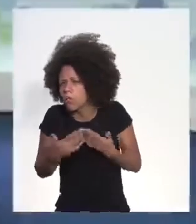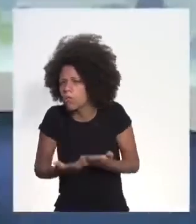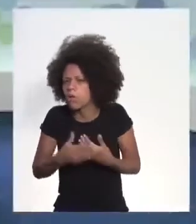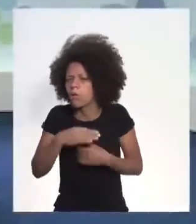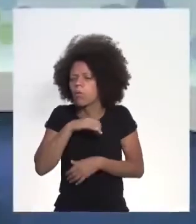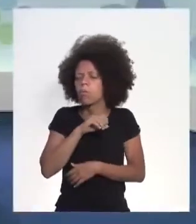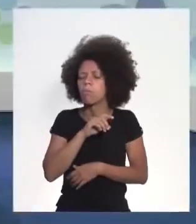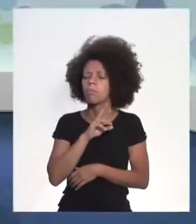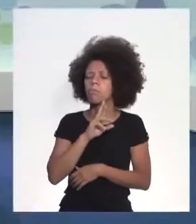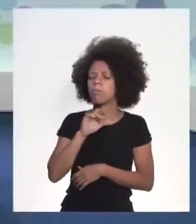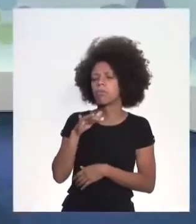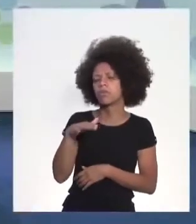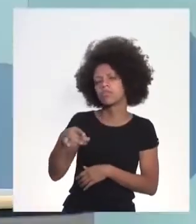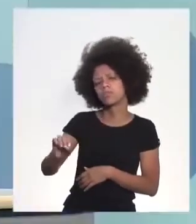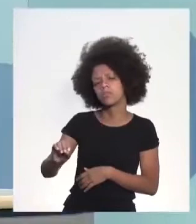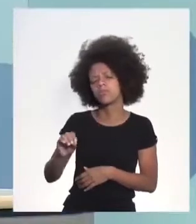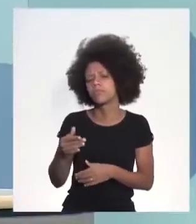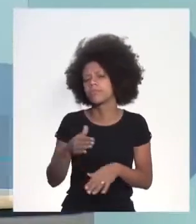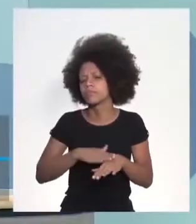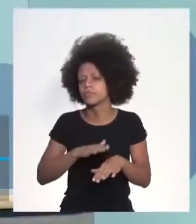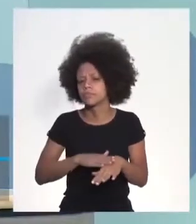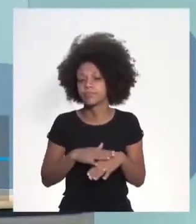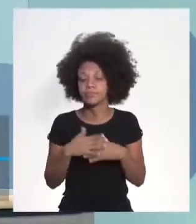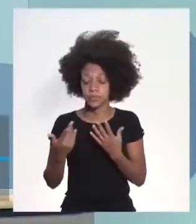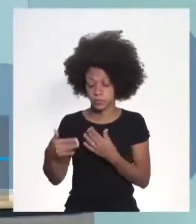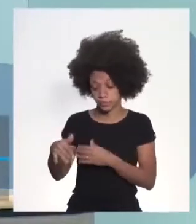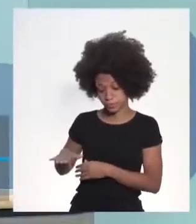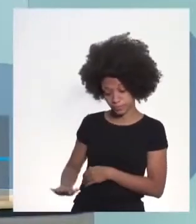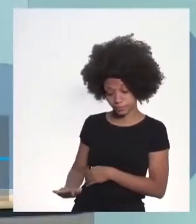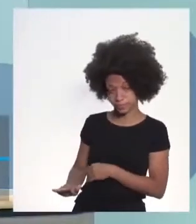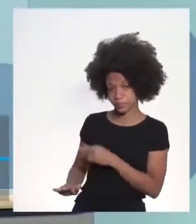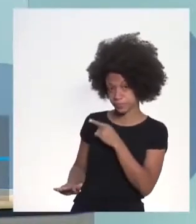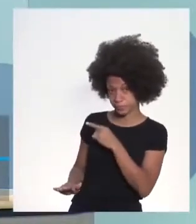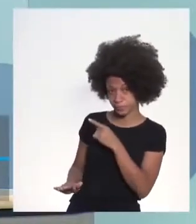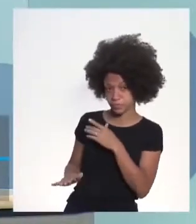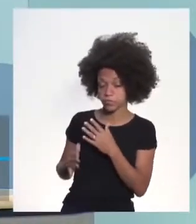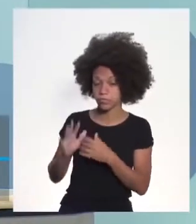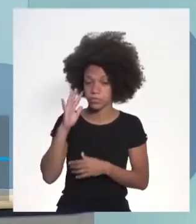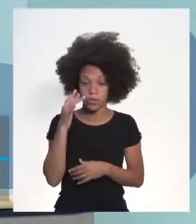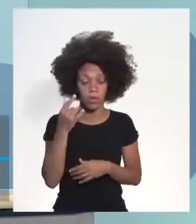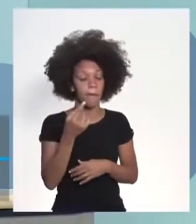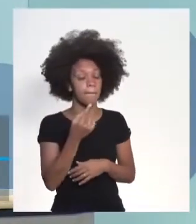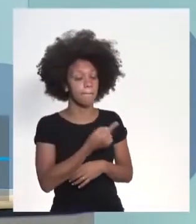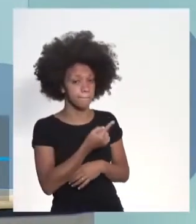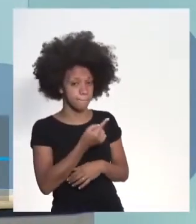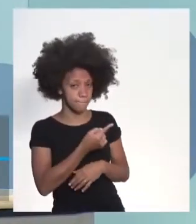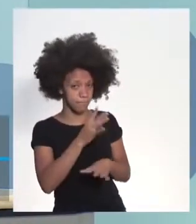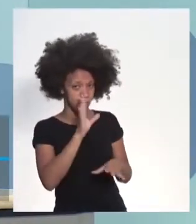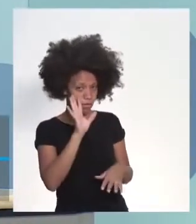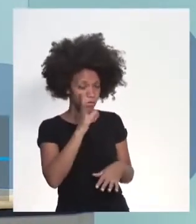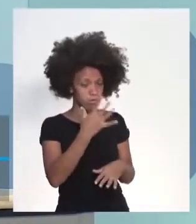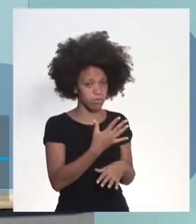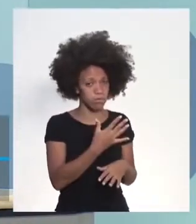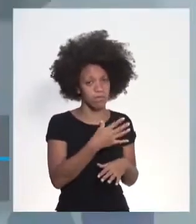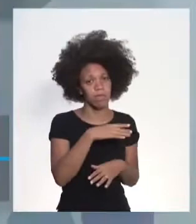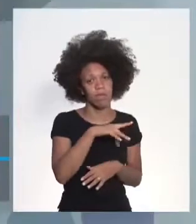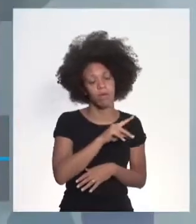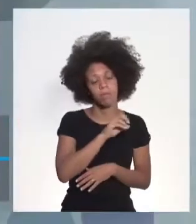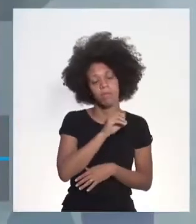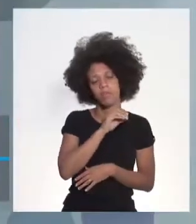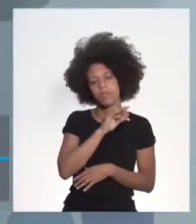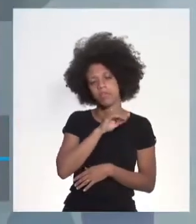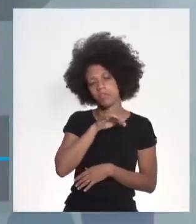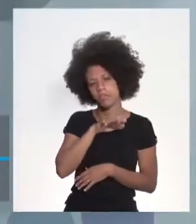eu vou fazer primeiro e não era pequenininho é professora lá me ensinou que primeiro eu vou resolver a potência É isso aí mas até mais